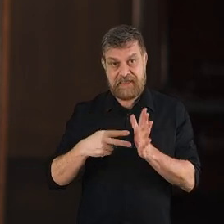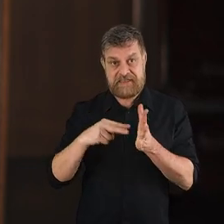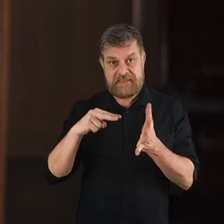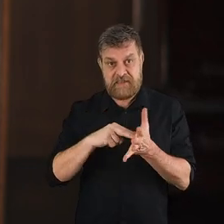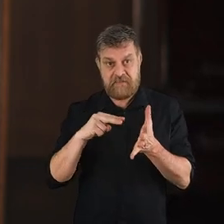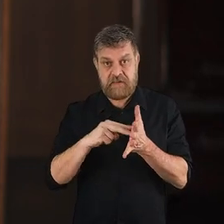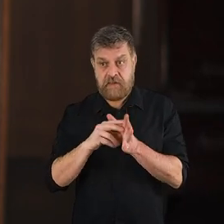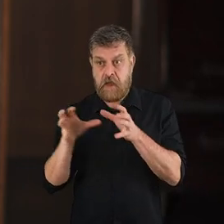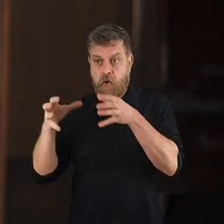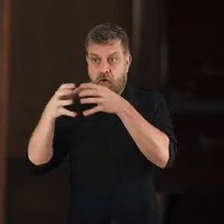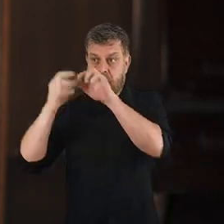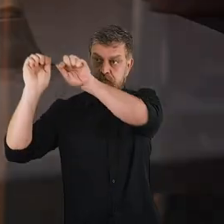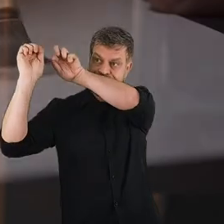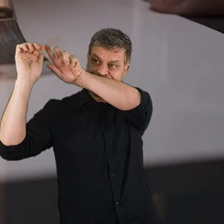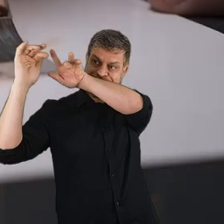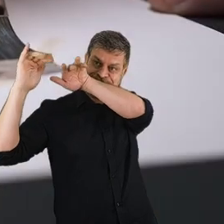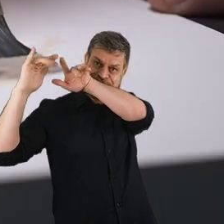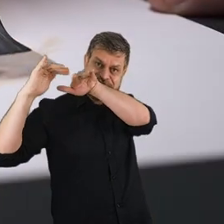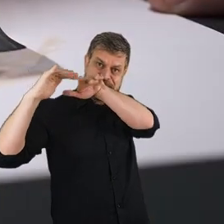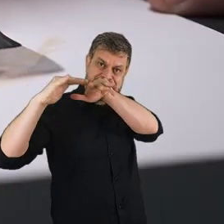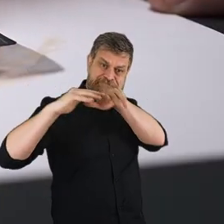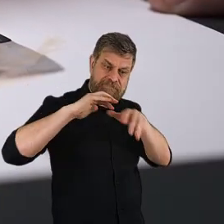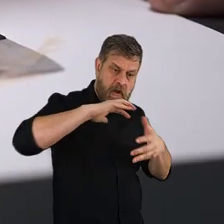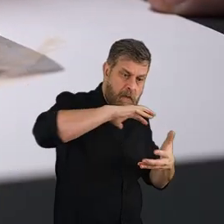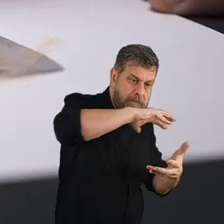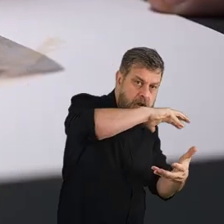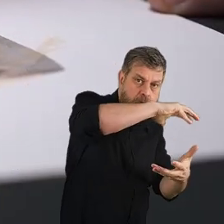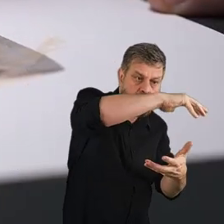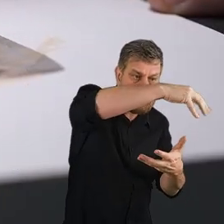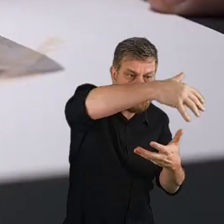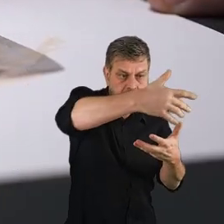grandes movimentos migratórios que se espalharam pelo mundo.